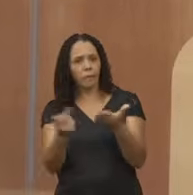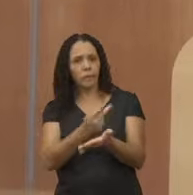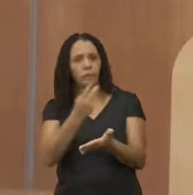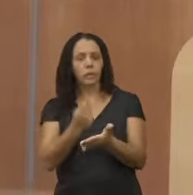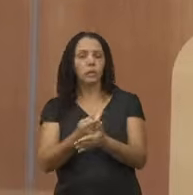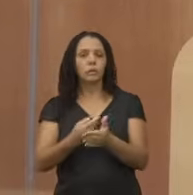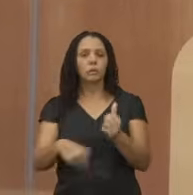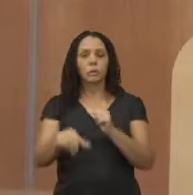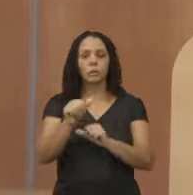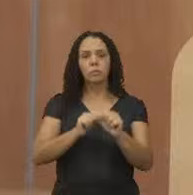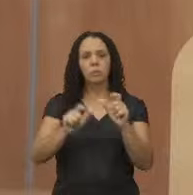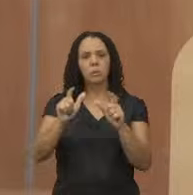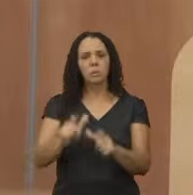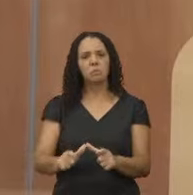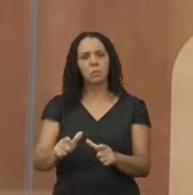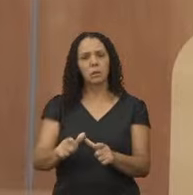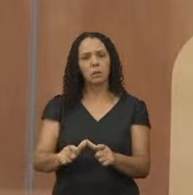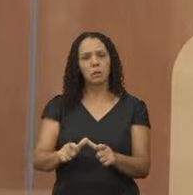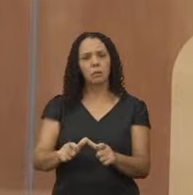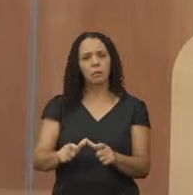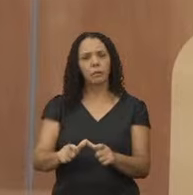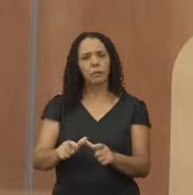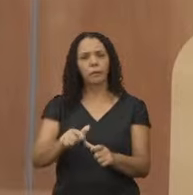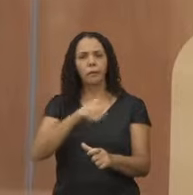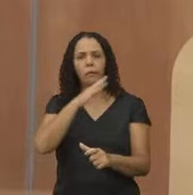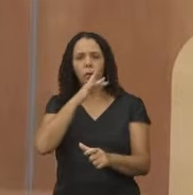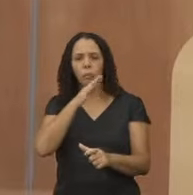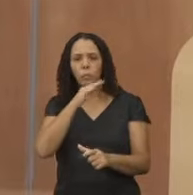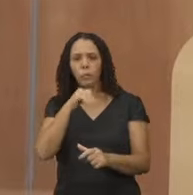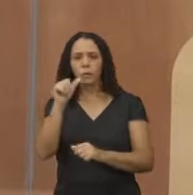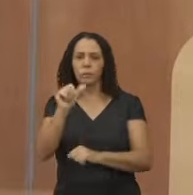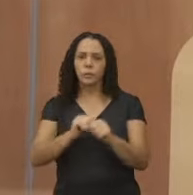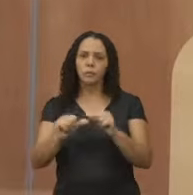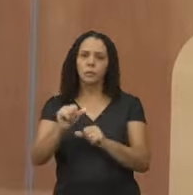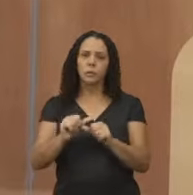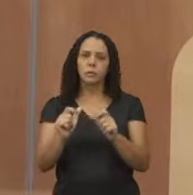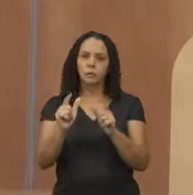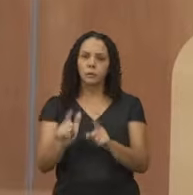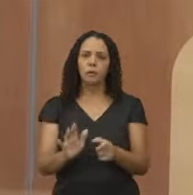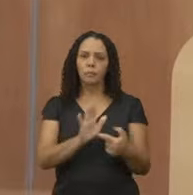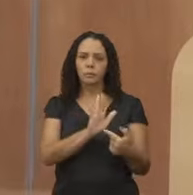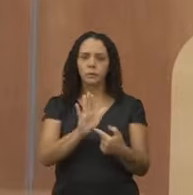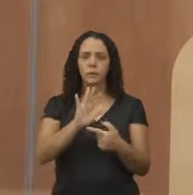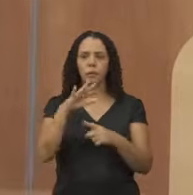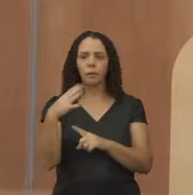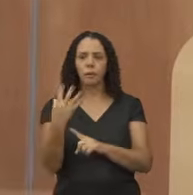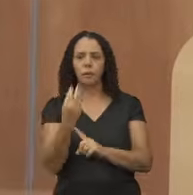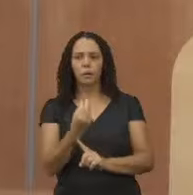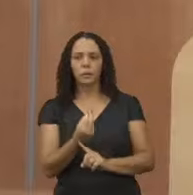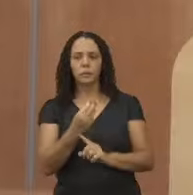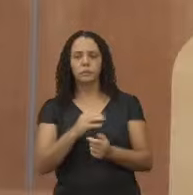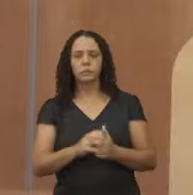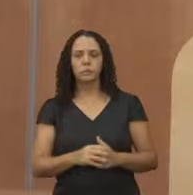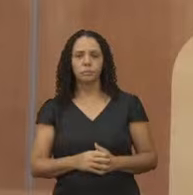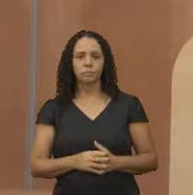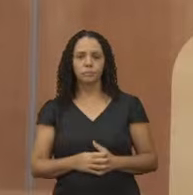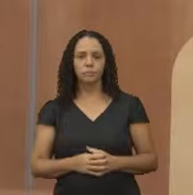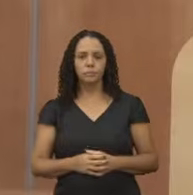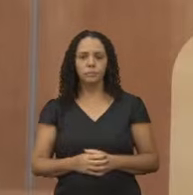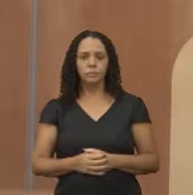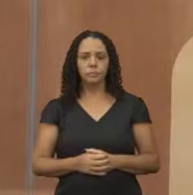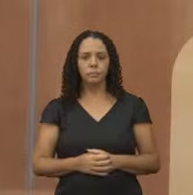de espaços vandalizados em verdadeira galerias de artes. Bom, é um